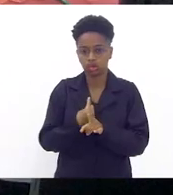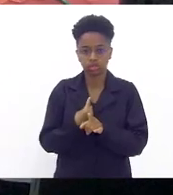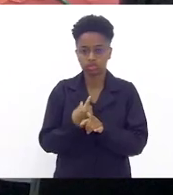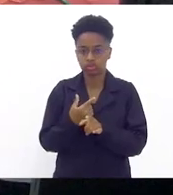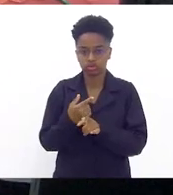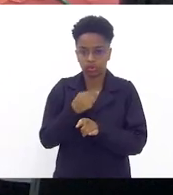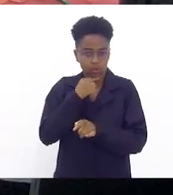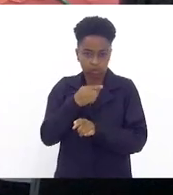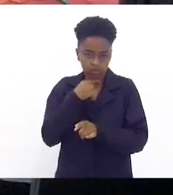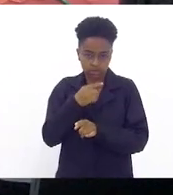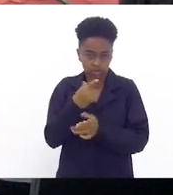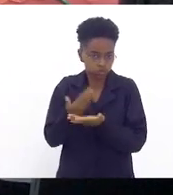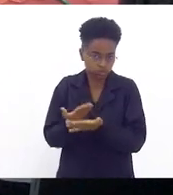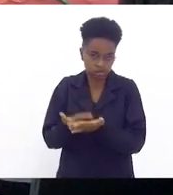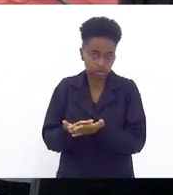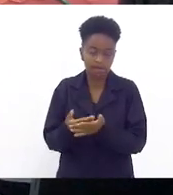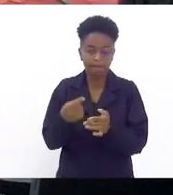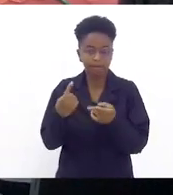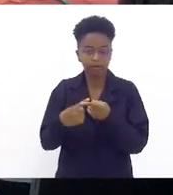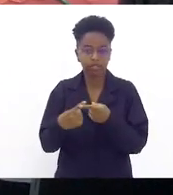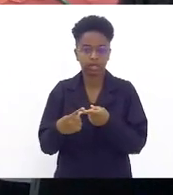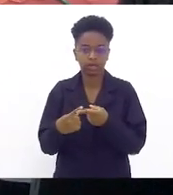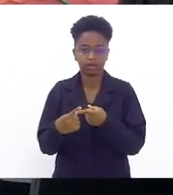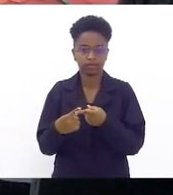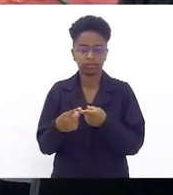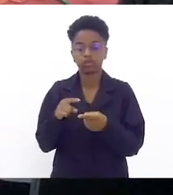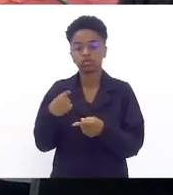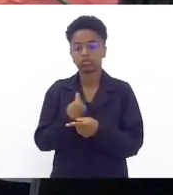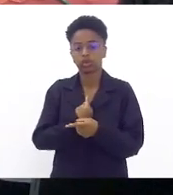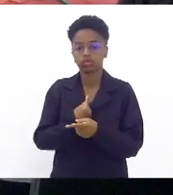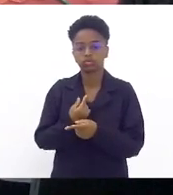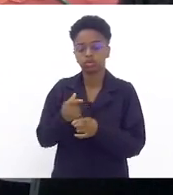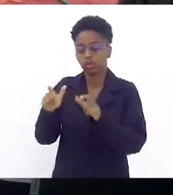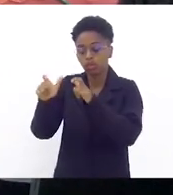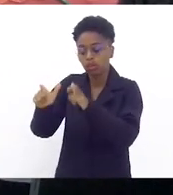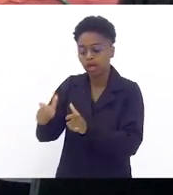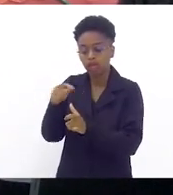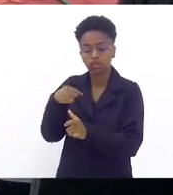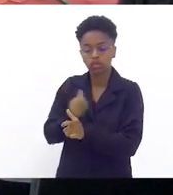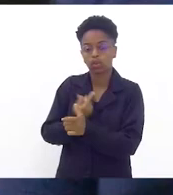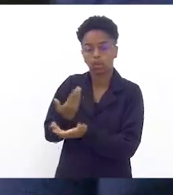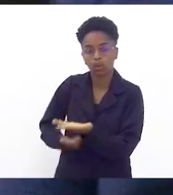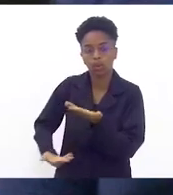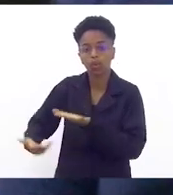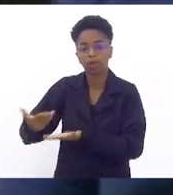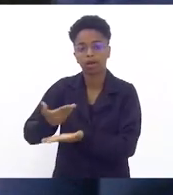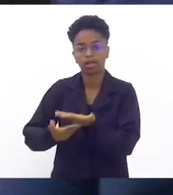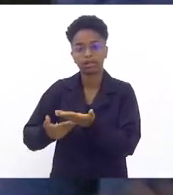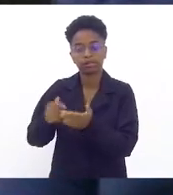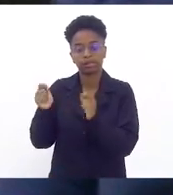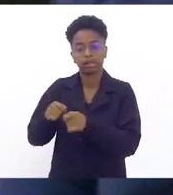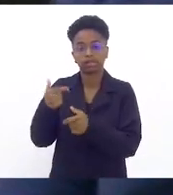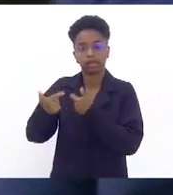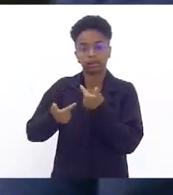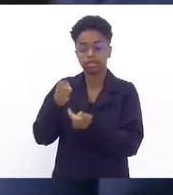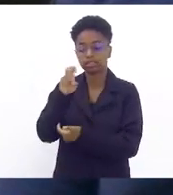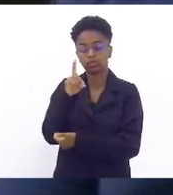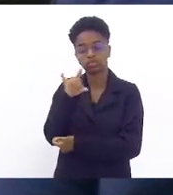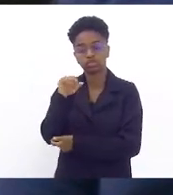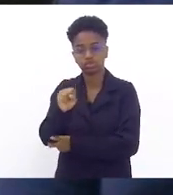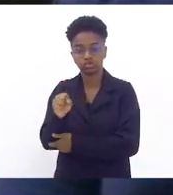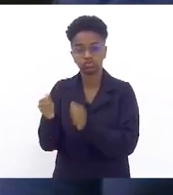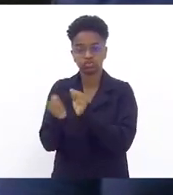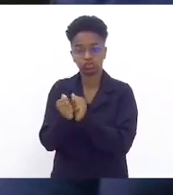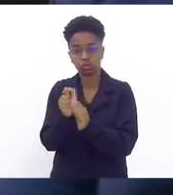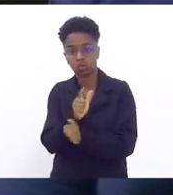plenamente acontecendo porque a gente está compartilhando o espaço que seria para trabalhar durante cinco dias da semana com